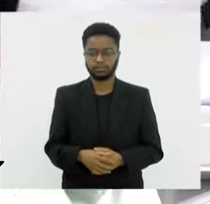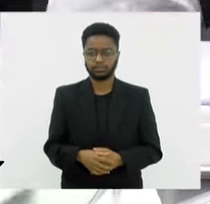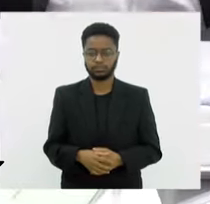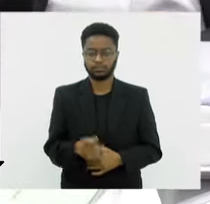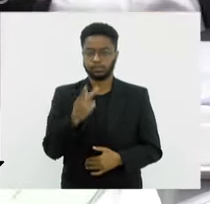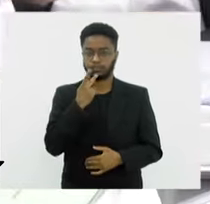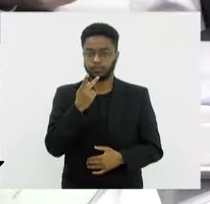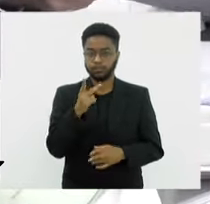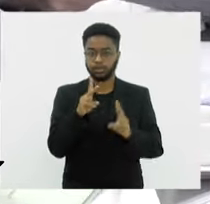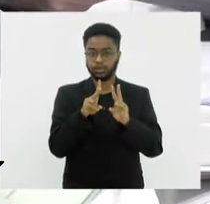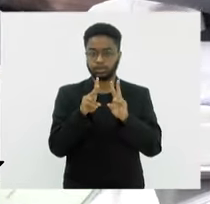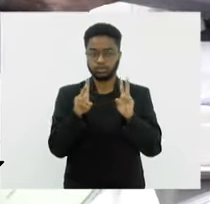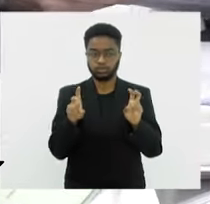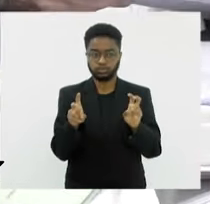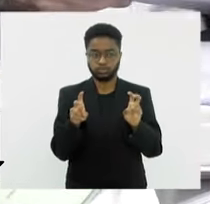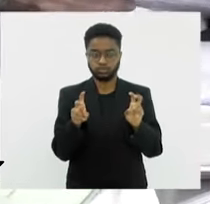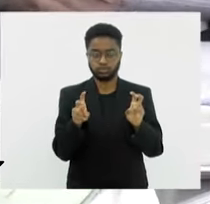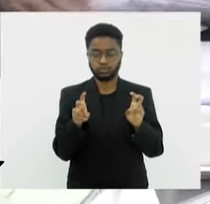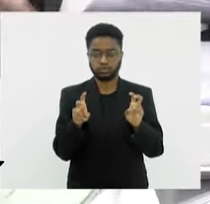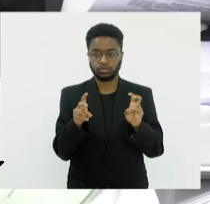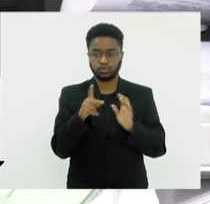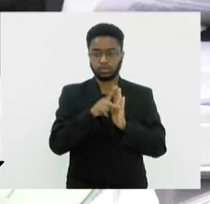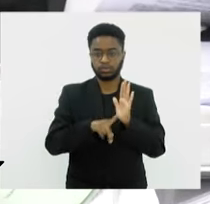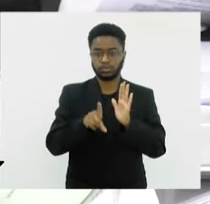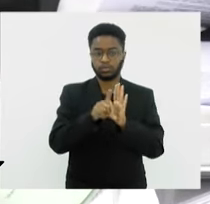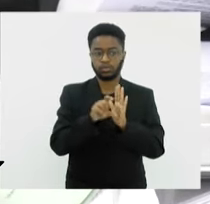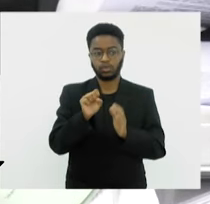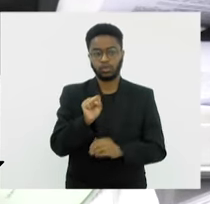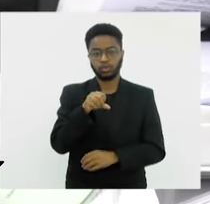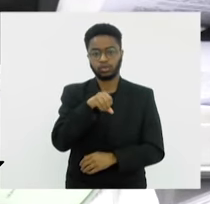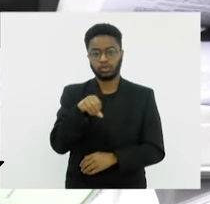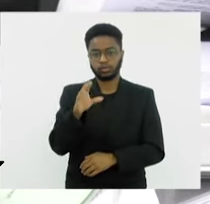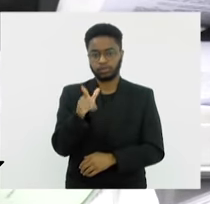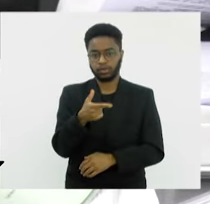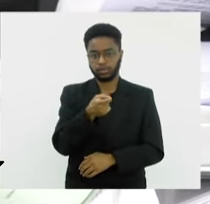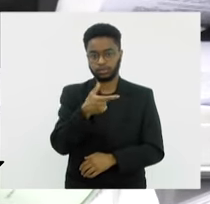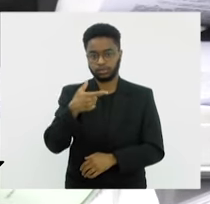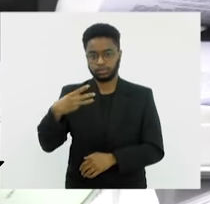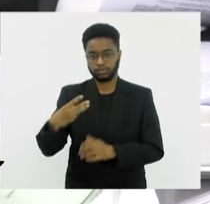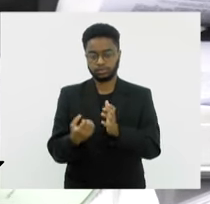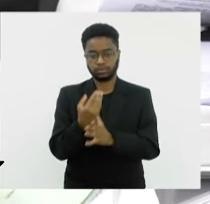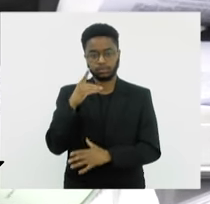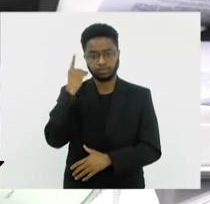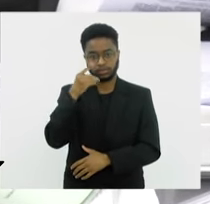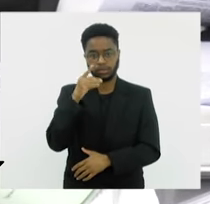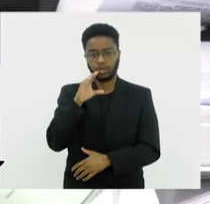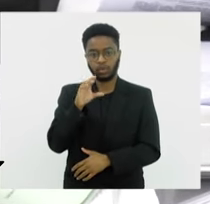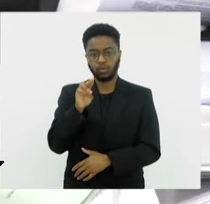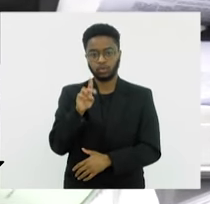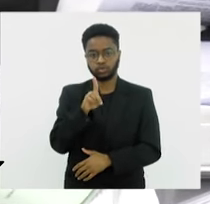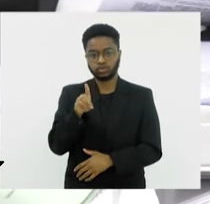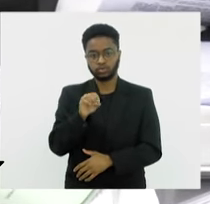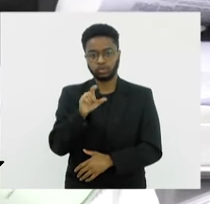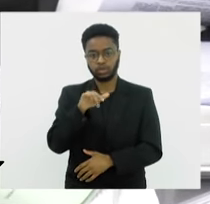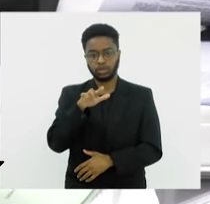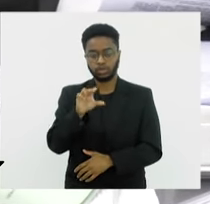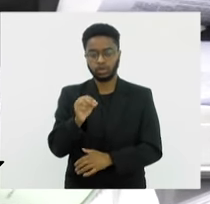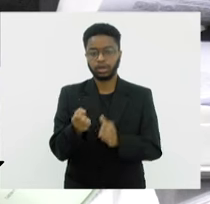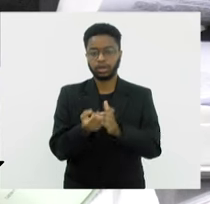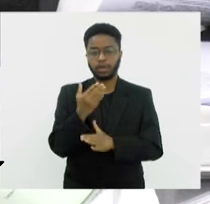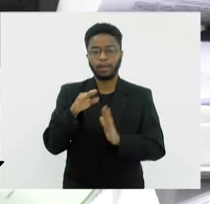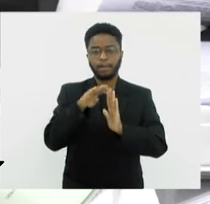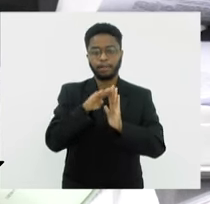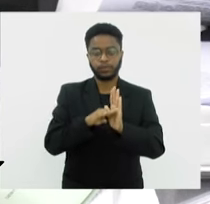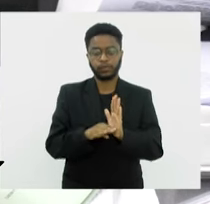Trata-se do projeto de lei 899 de 23, de autoria do deputado Vinícius Cozzolino, que cria o programa de distribuição